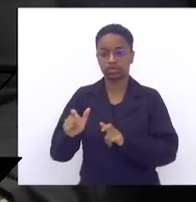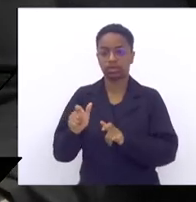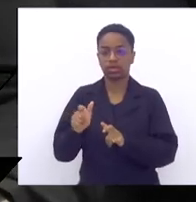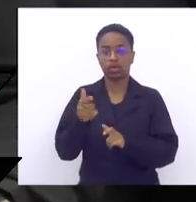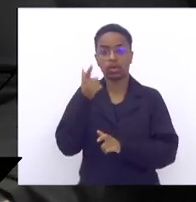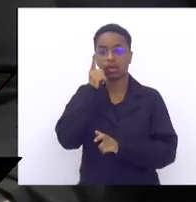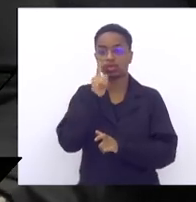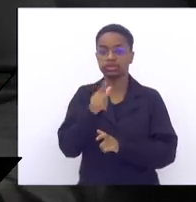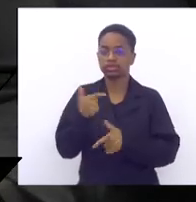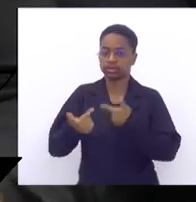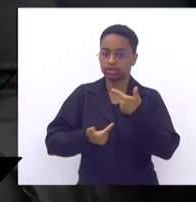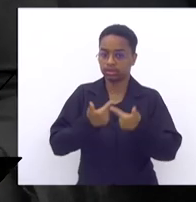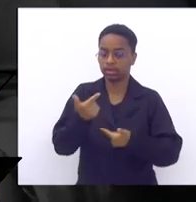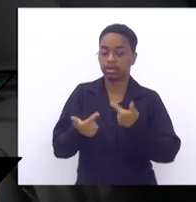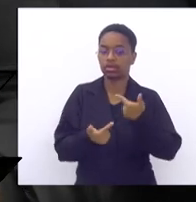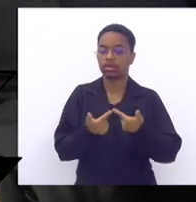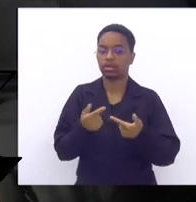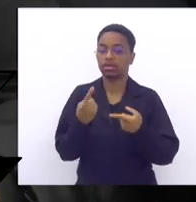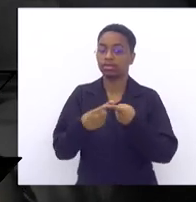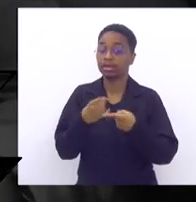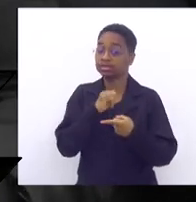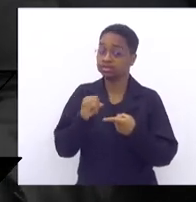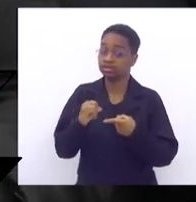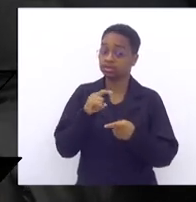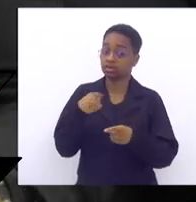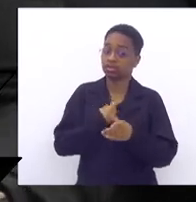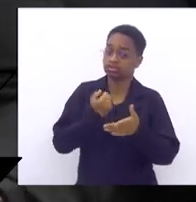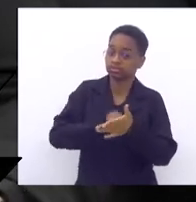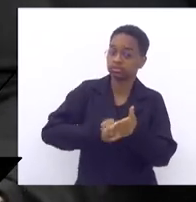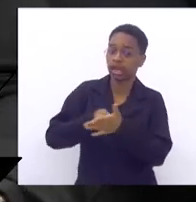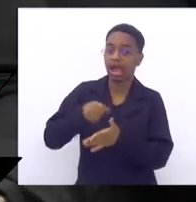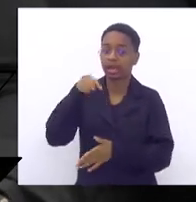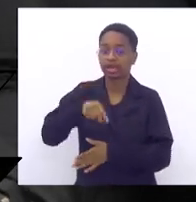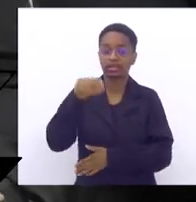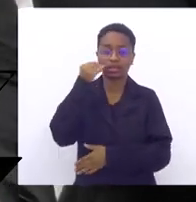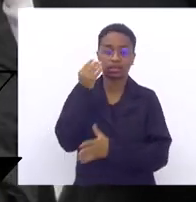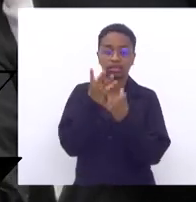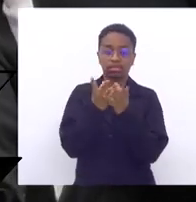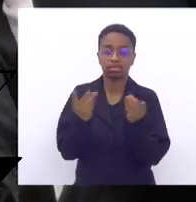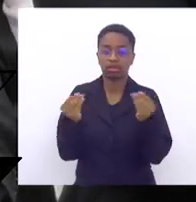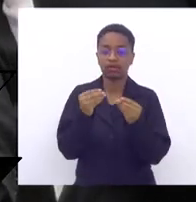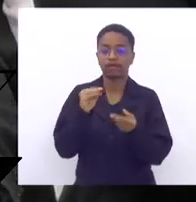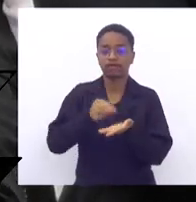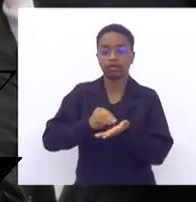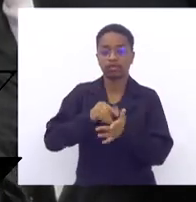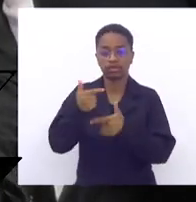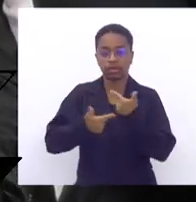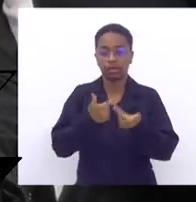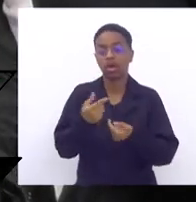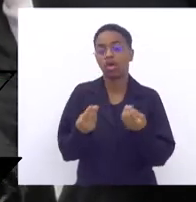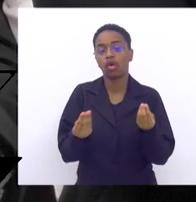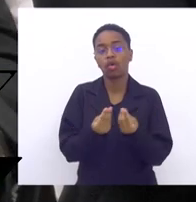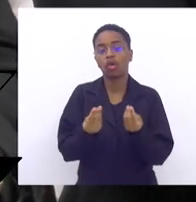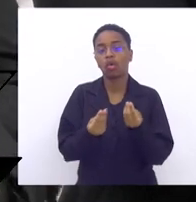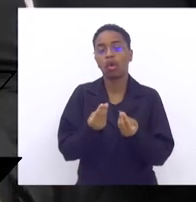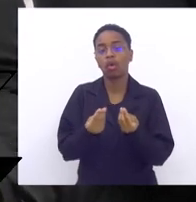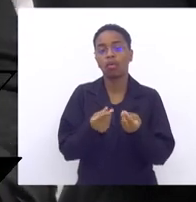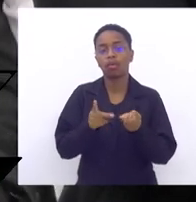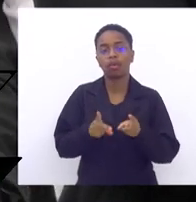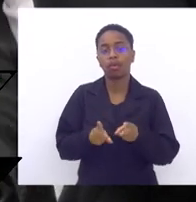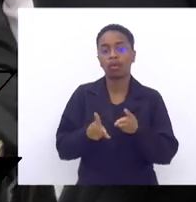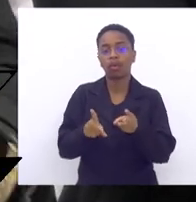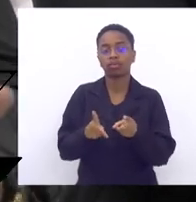para casa. Porque hoje, se a gente briga nessa casa aqui para acabar com o desemprego, como a gente vai cumprir, vai seguir